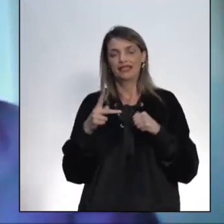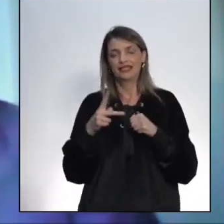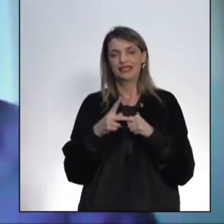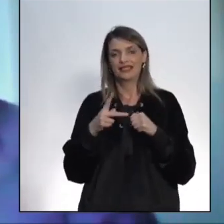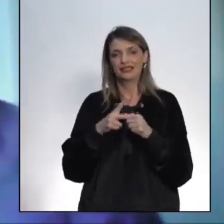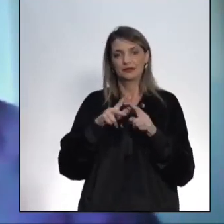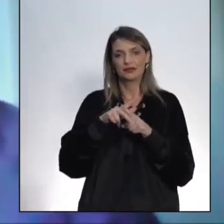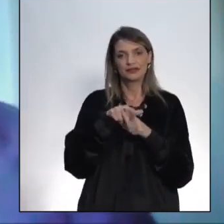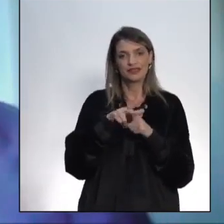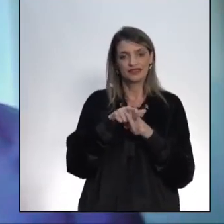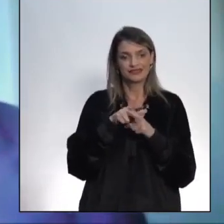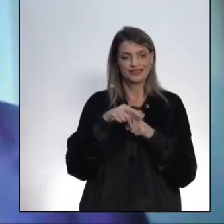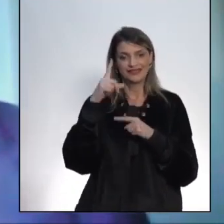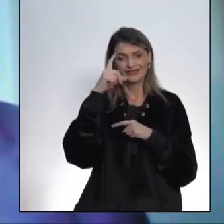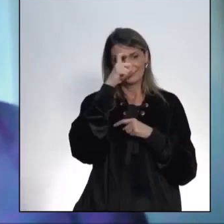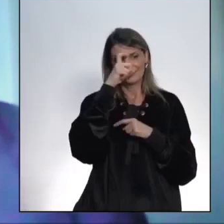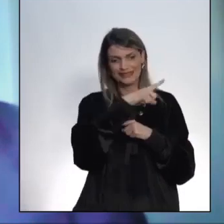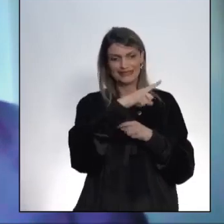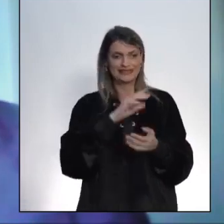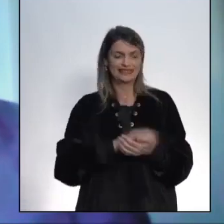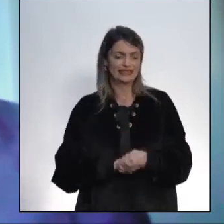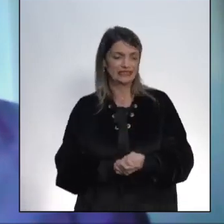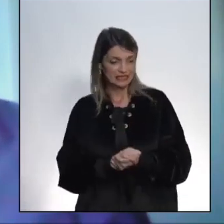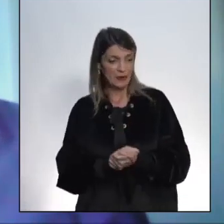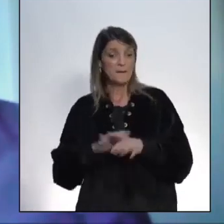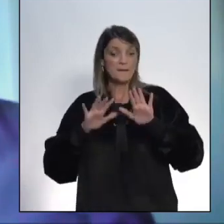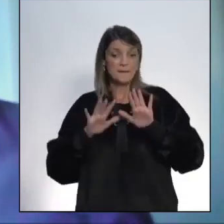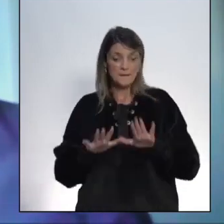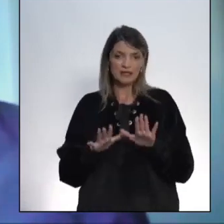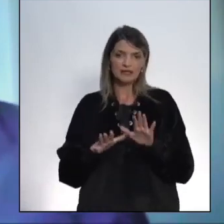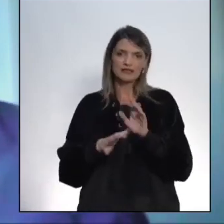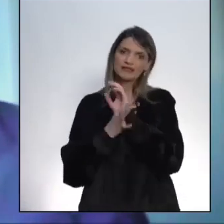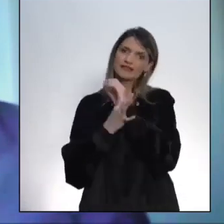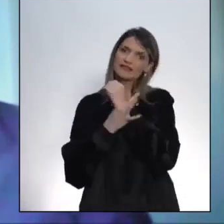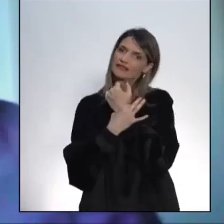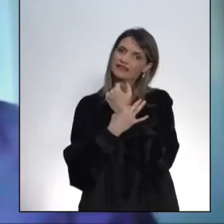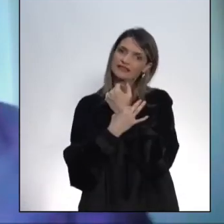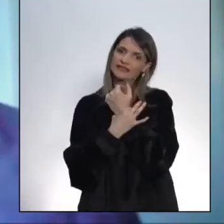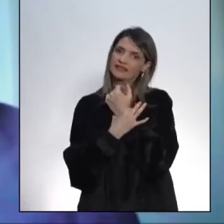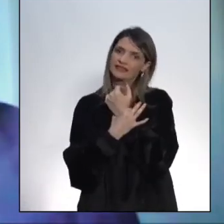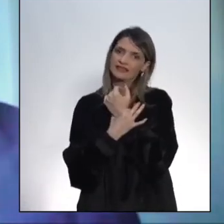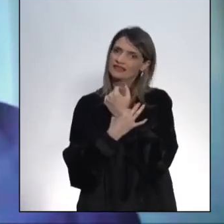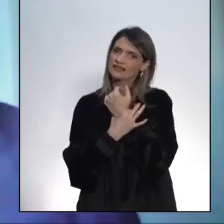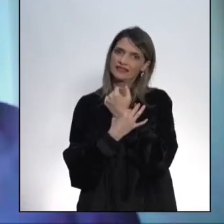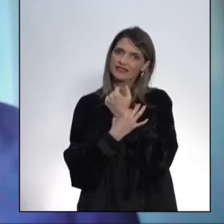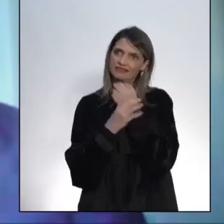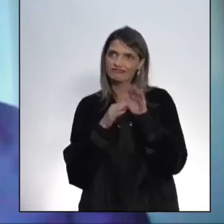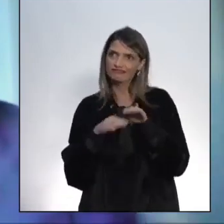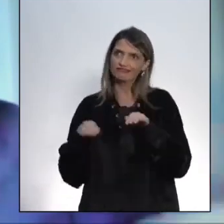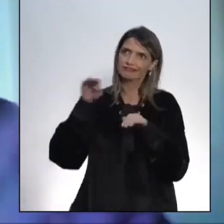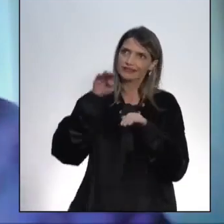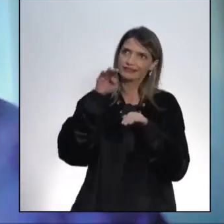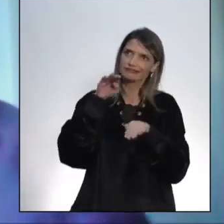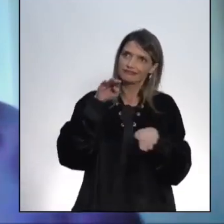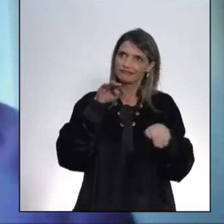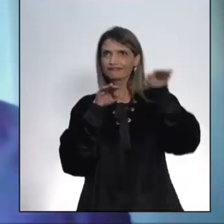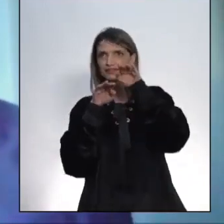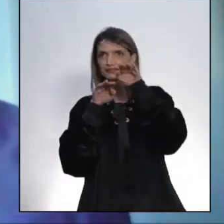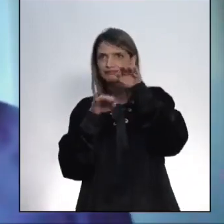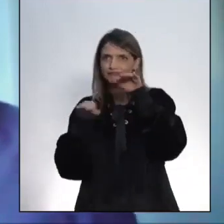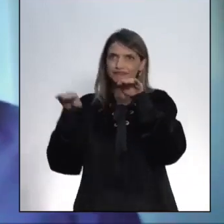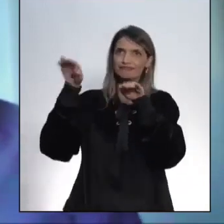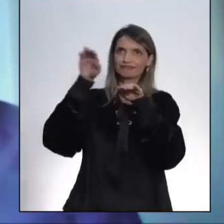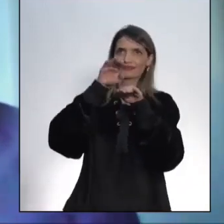ferramenta rústica, tosca, ela garante a predominância de uma espécie sobre a outra e a sobrevivência de